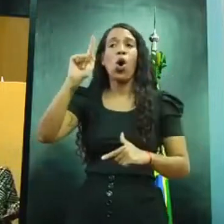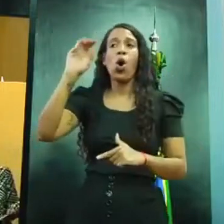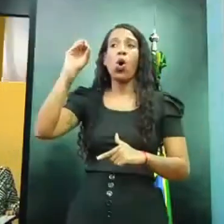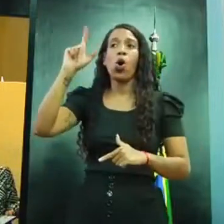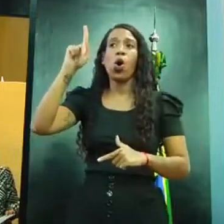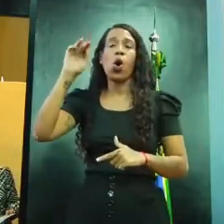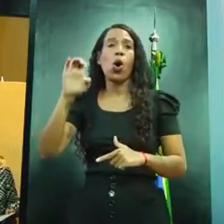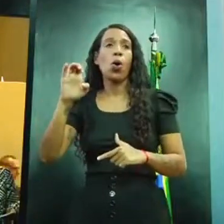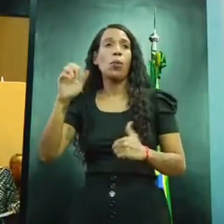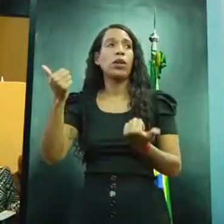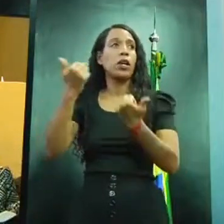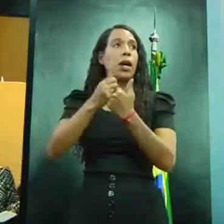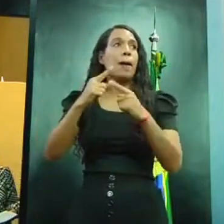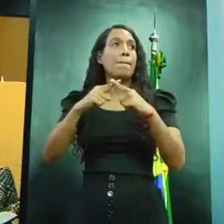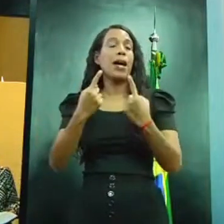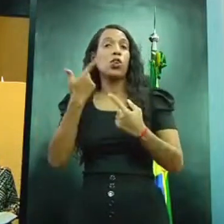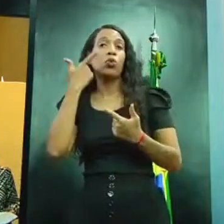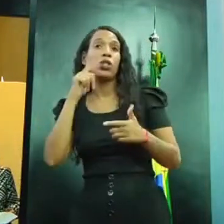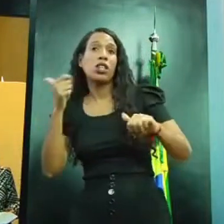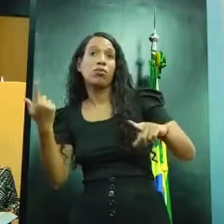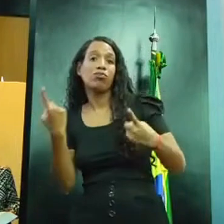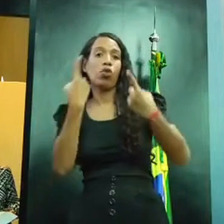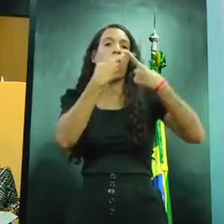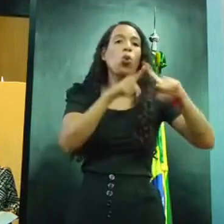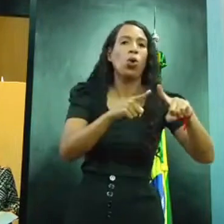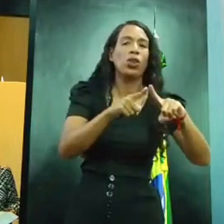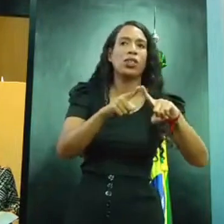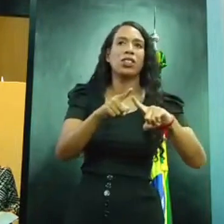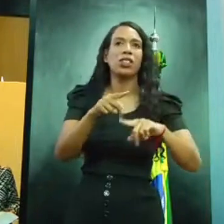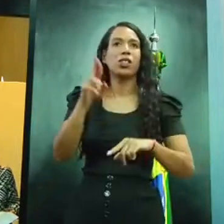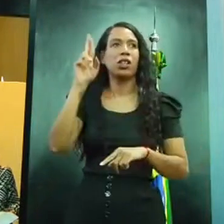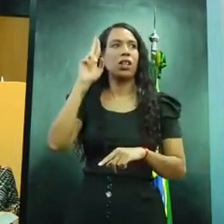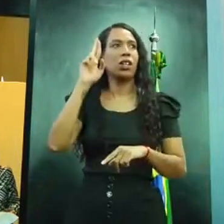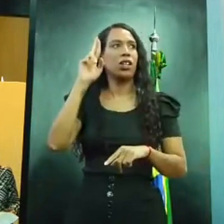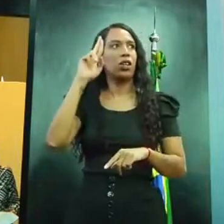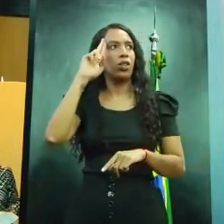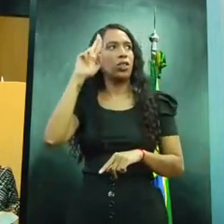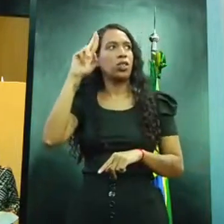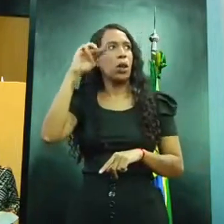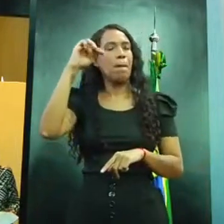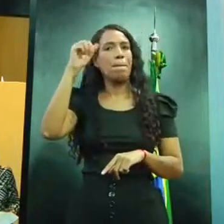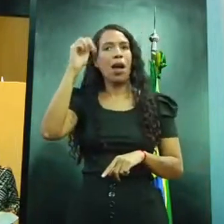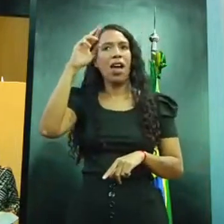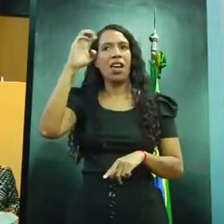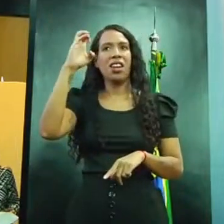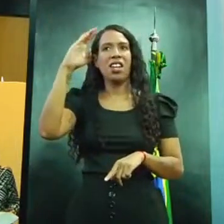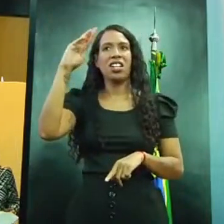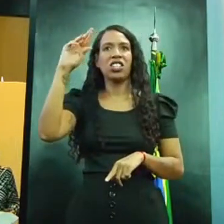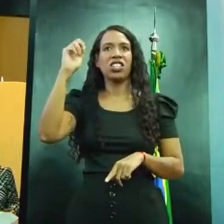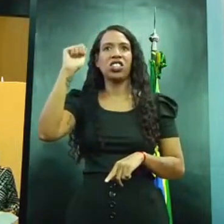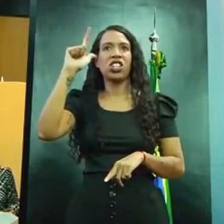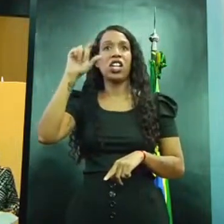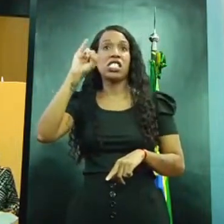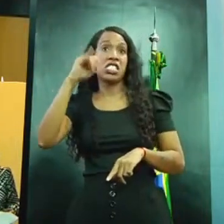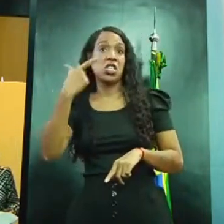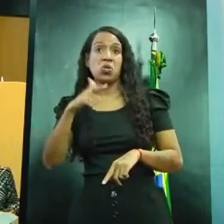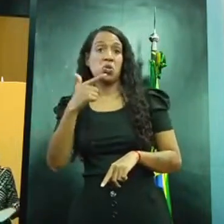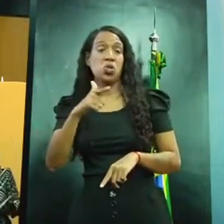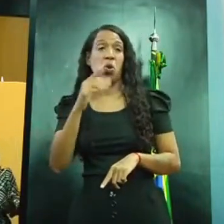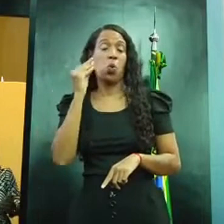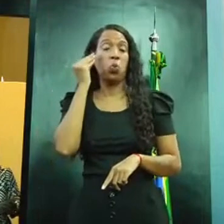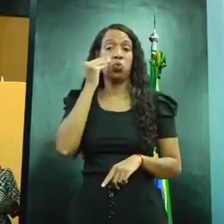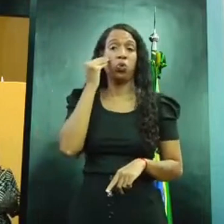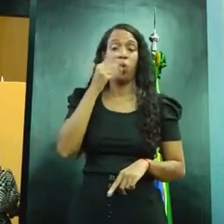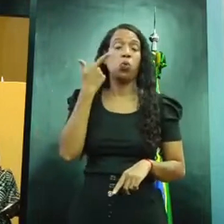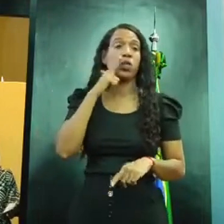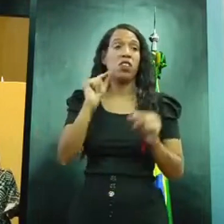posse graças ao contragolpe do nosso Marechal Lott. Sem ele, Juscelino não teria tomado posse e não teria feito o